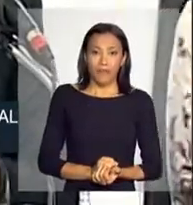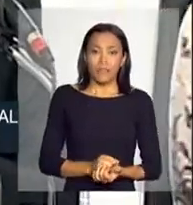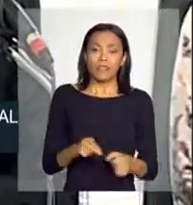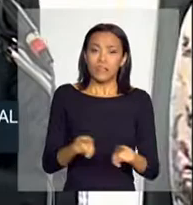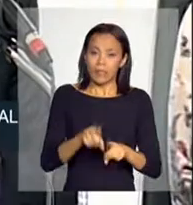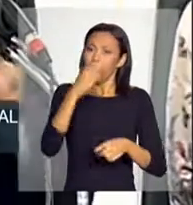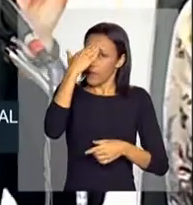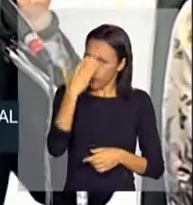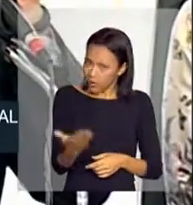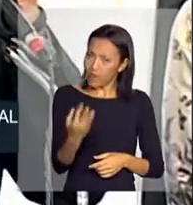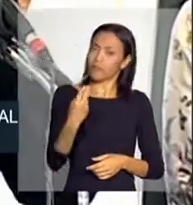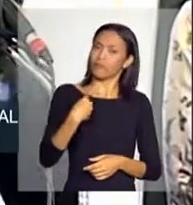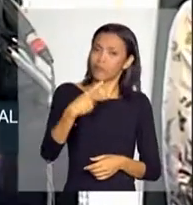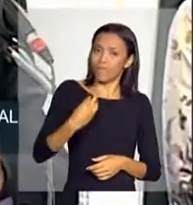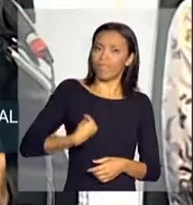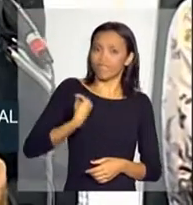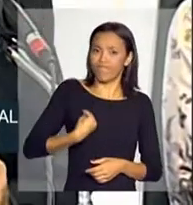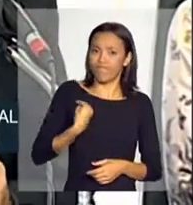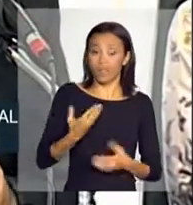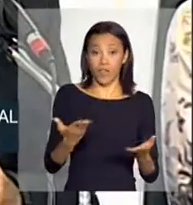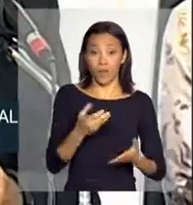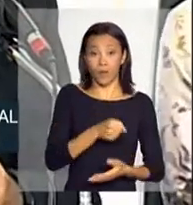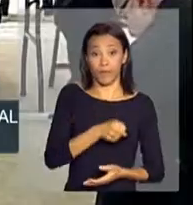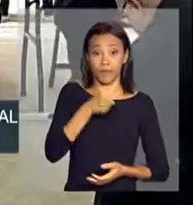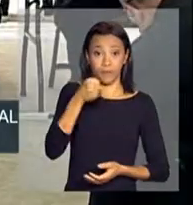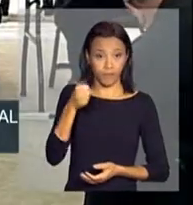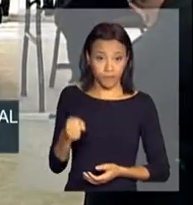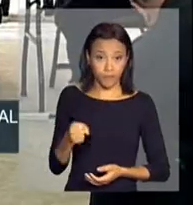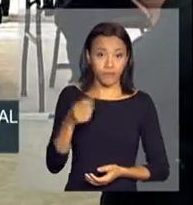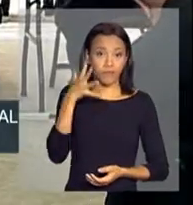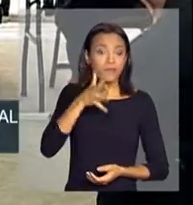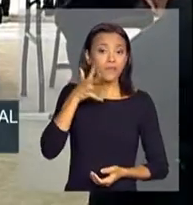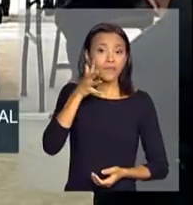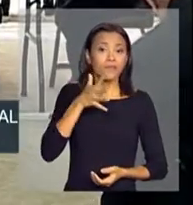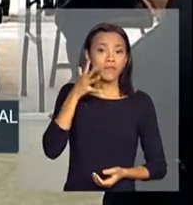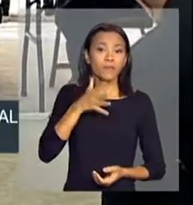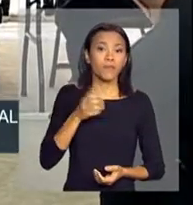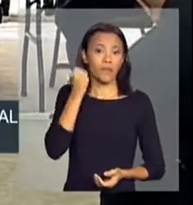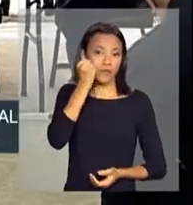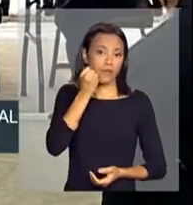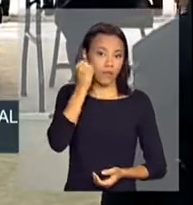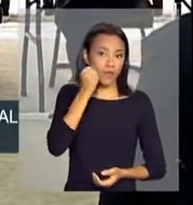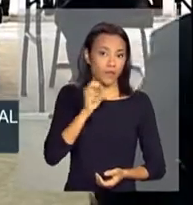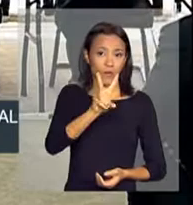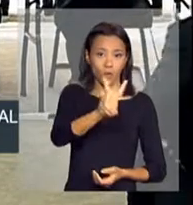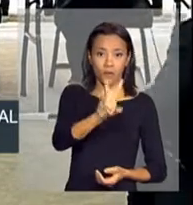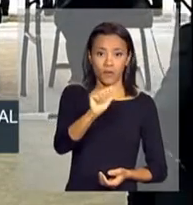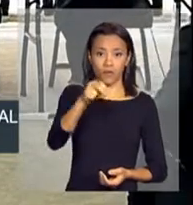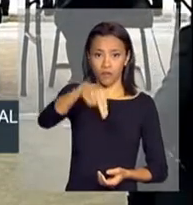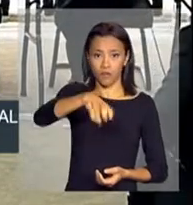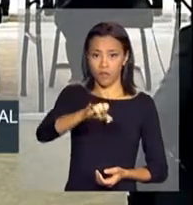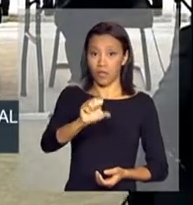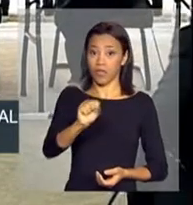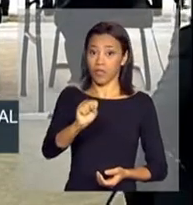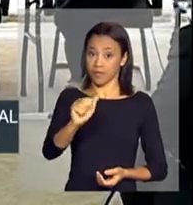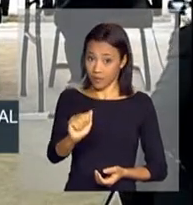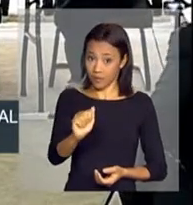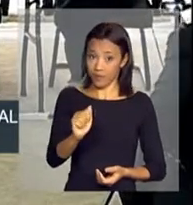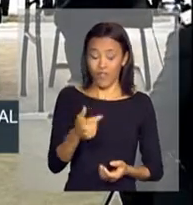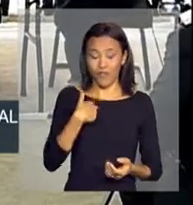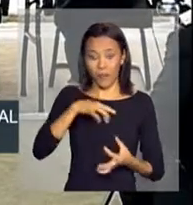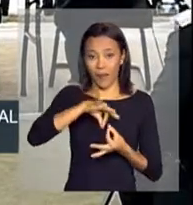eu agradeço então a palavra para a Senadora Vanessa Grazziotin no Amazonas